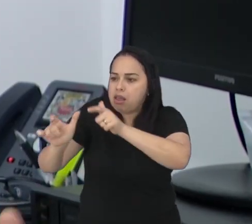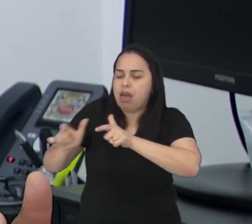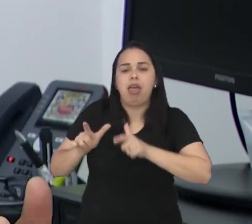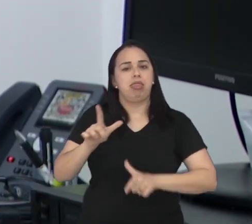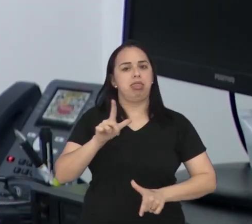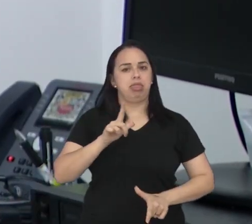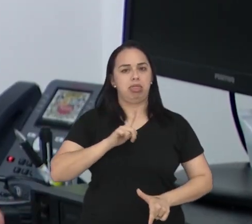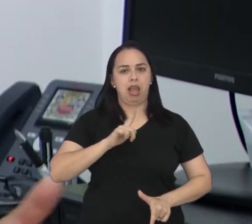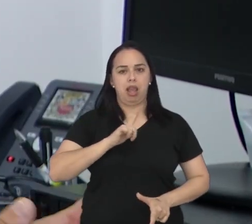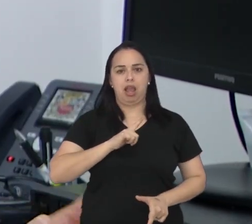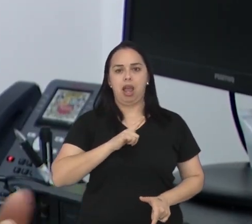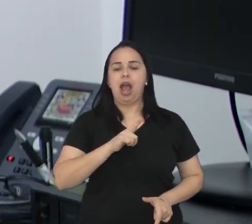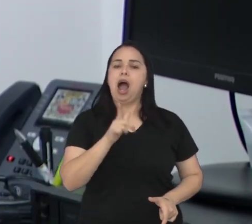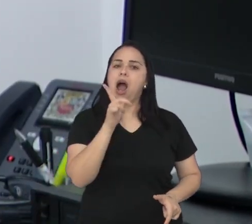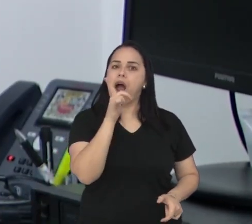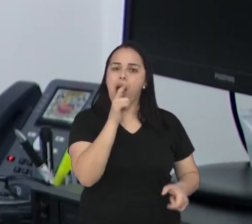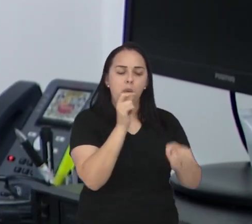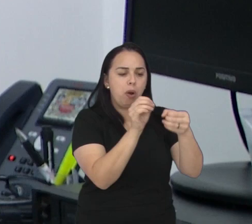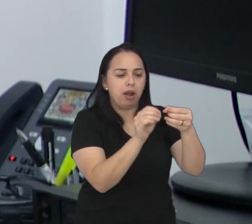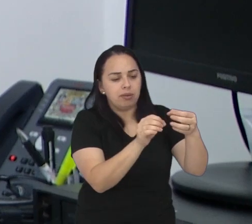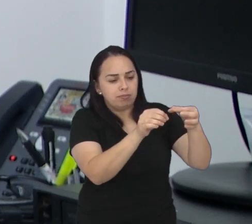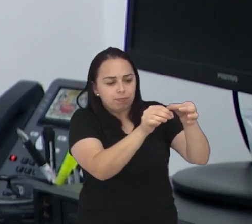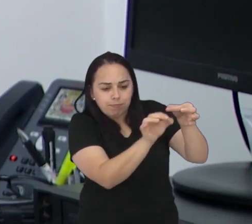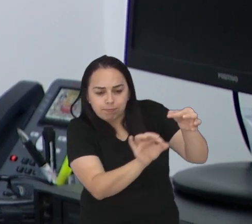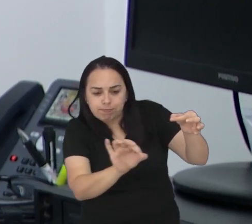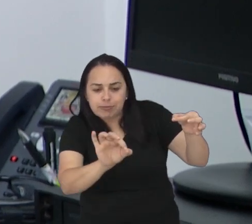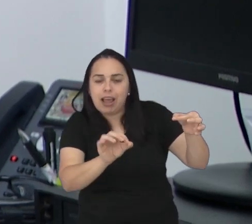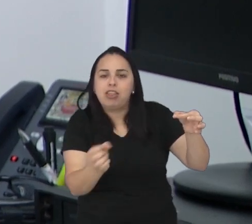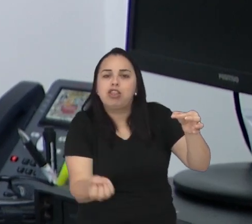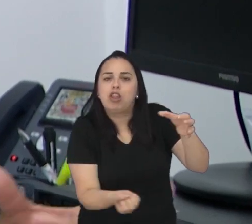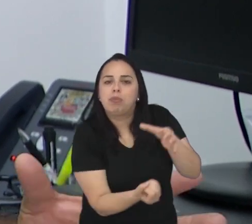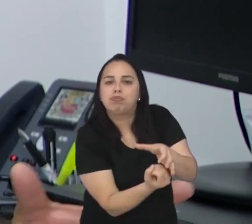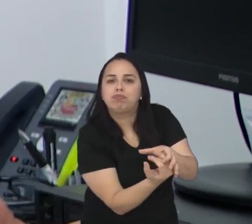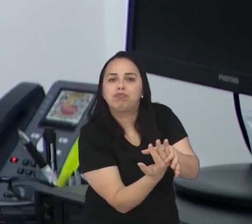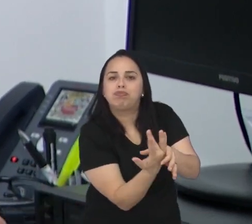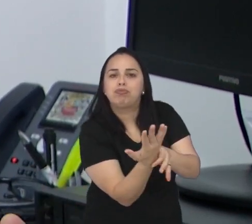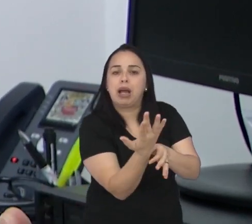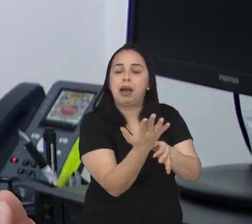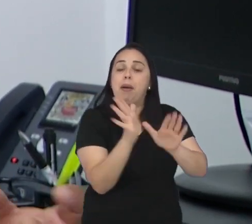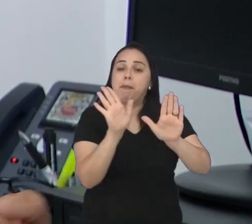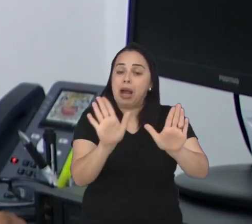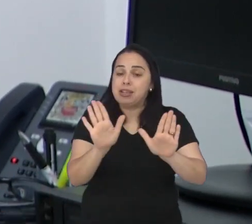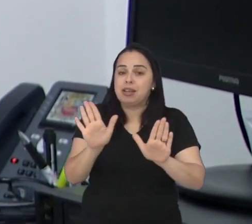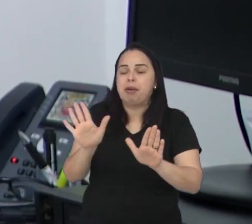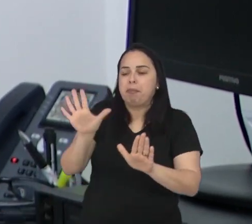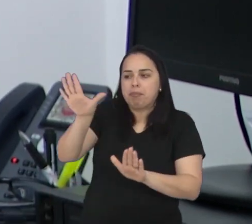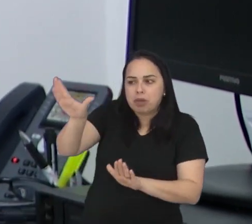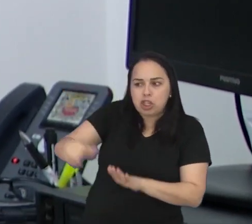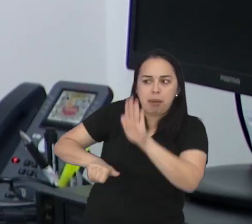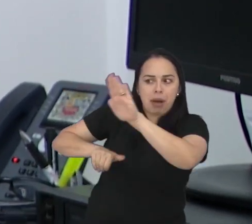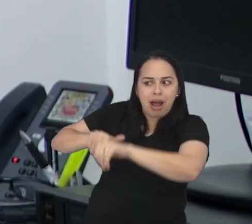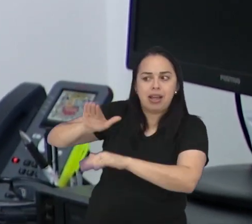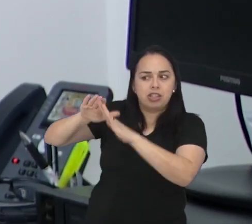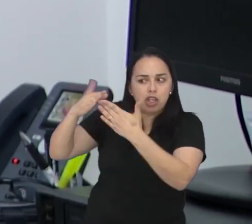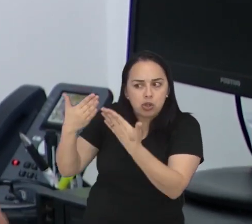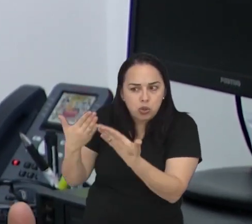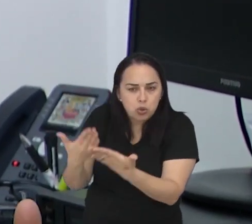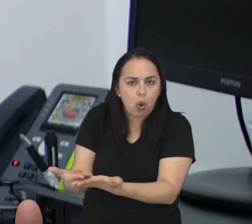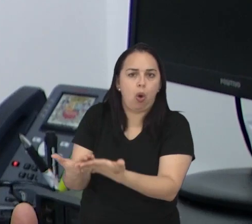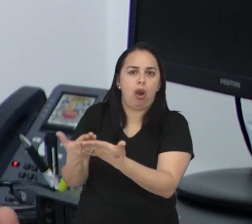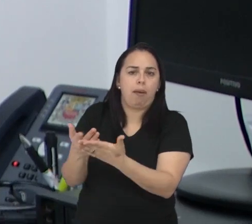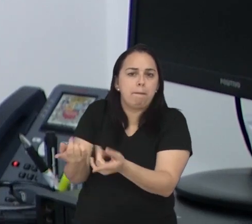existem nascentes afloradas, e isso com uma certa dinâmica de trazer as escolas para o poder